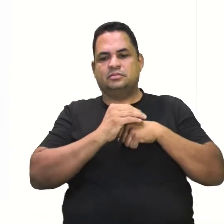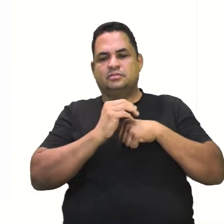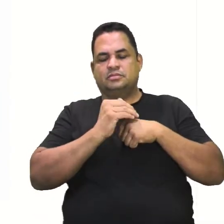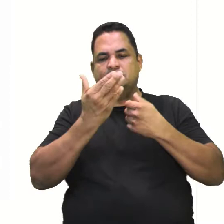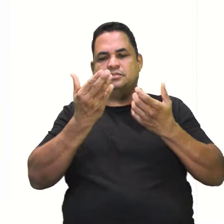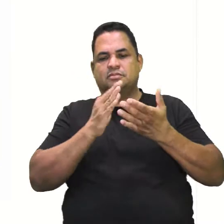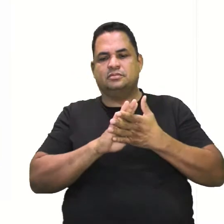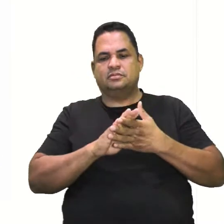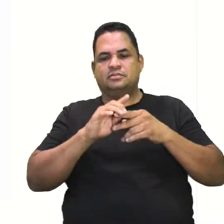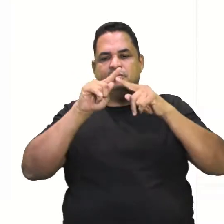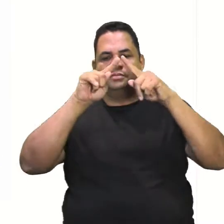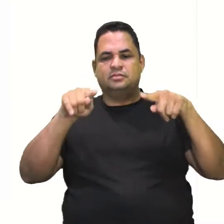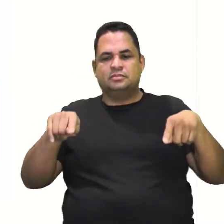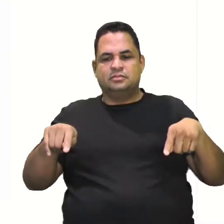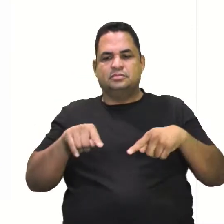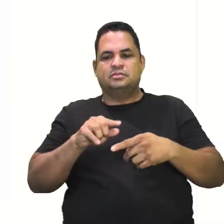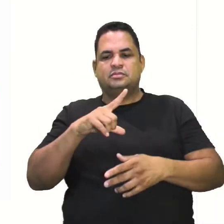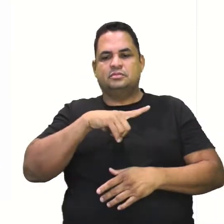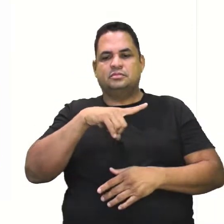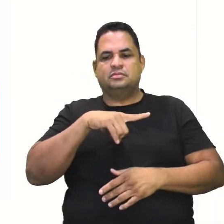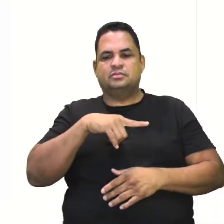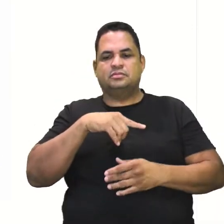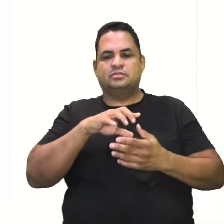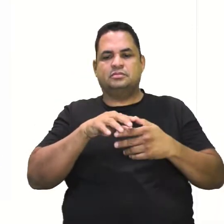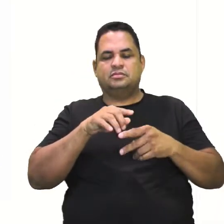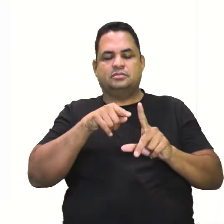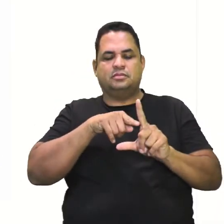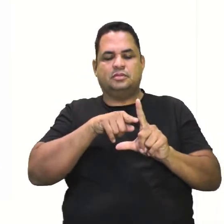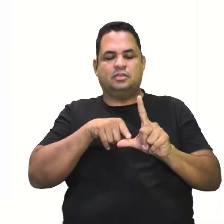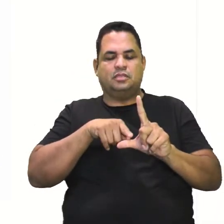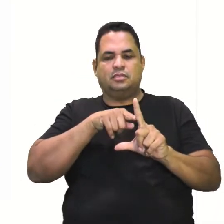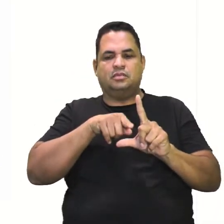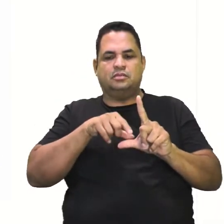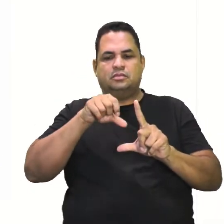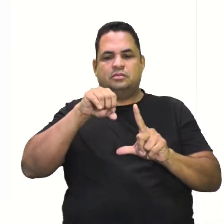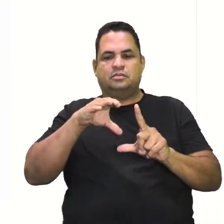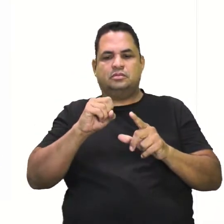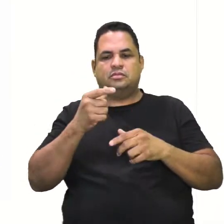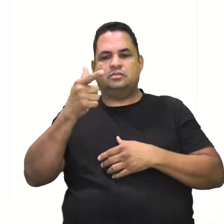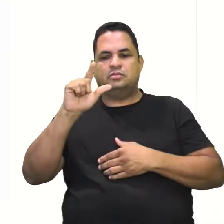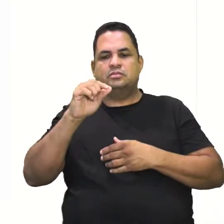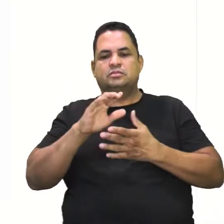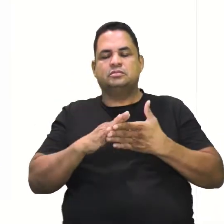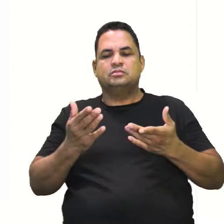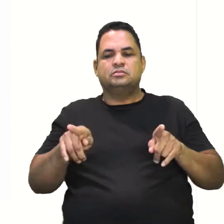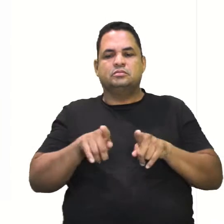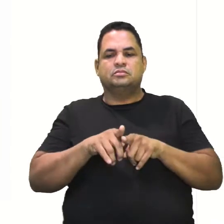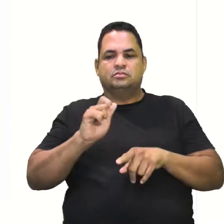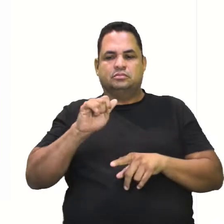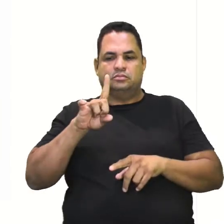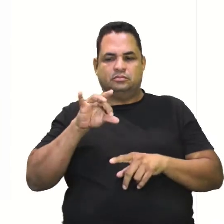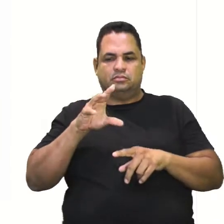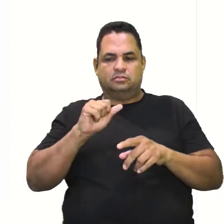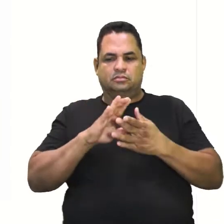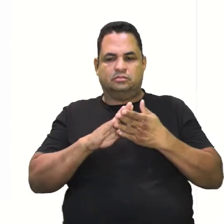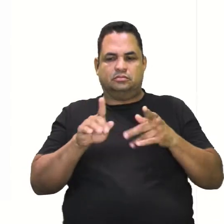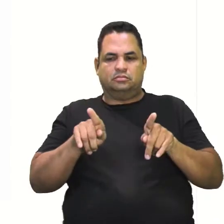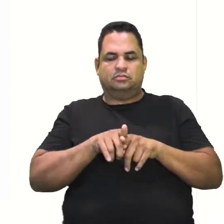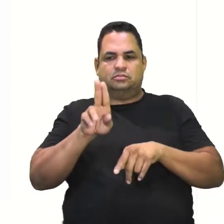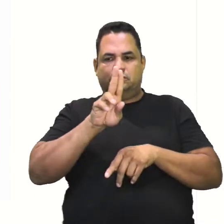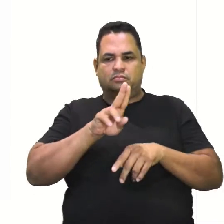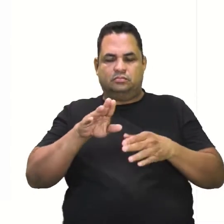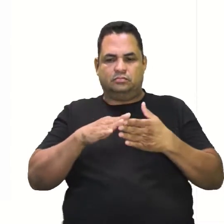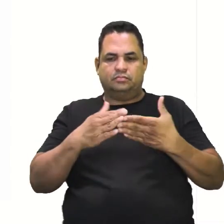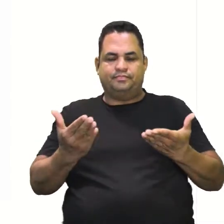nosso triângulo retângulo, onde tem um ângulo igual a 90 graus e os demais são agudos também, e que a gente pode aplicar